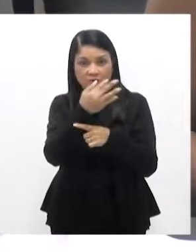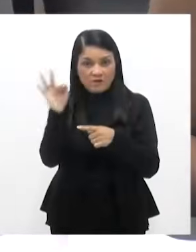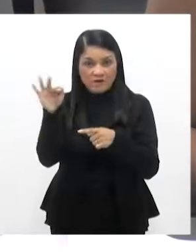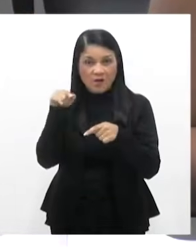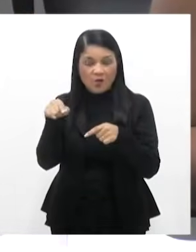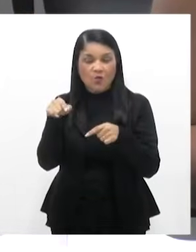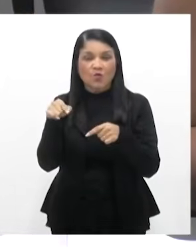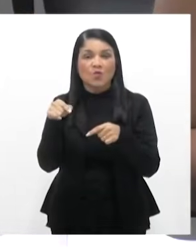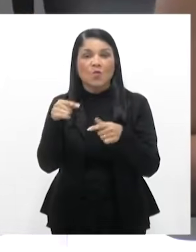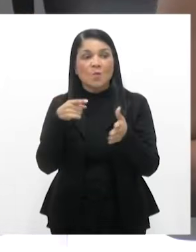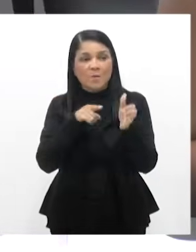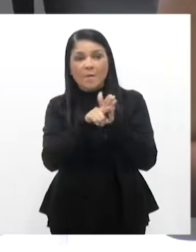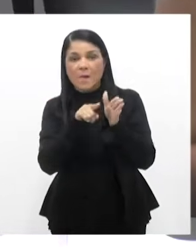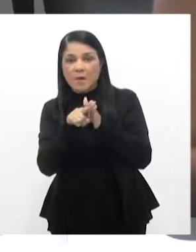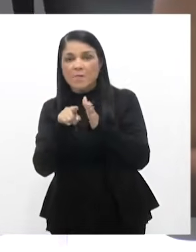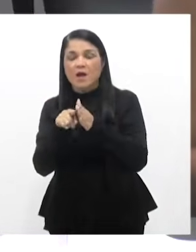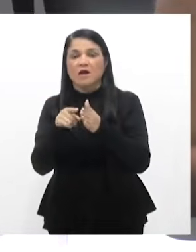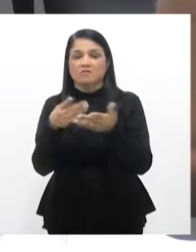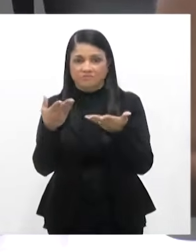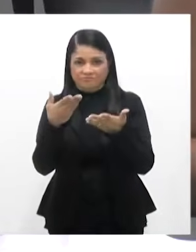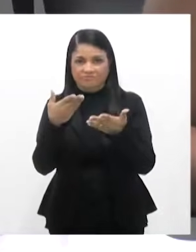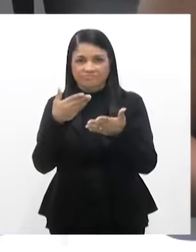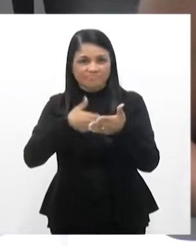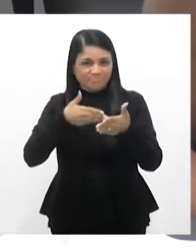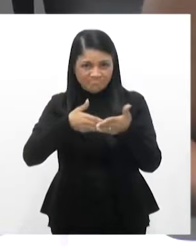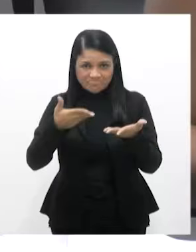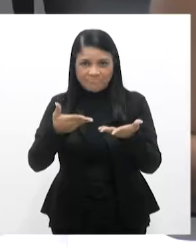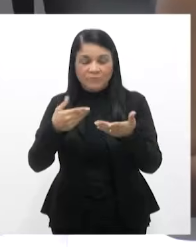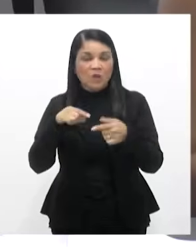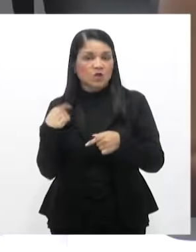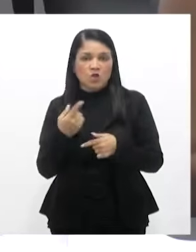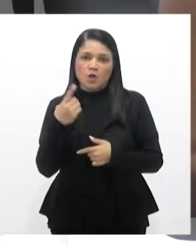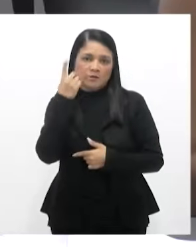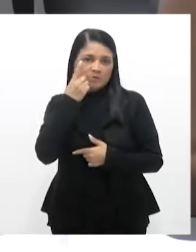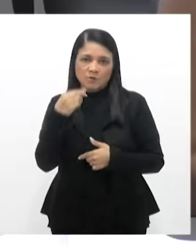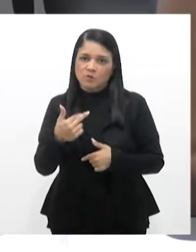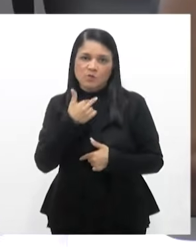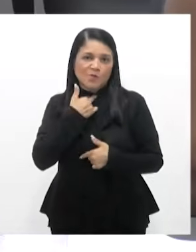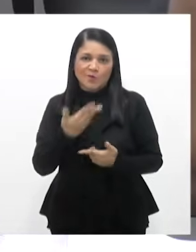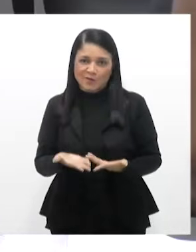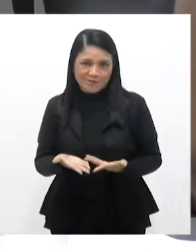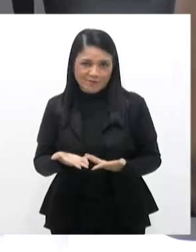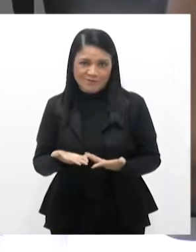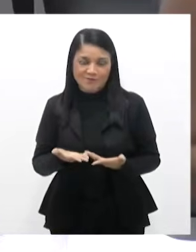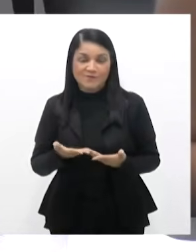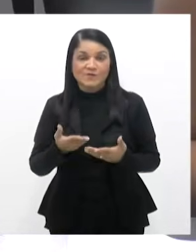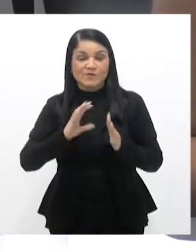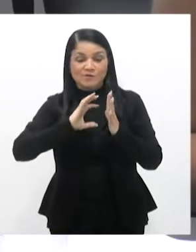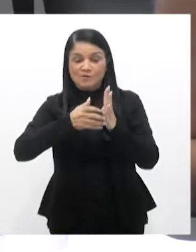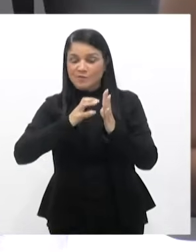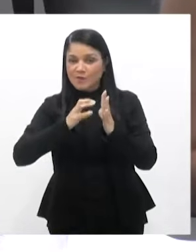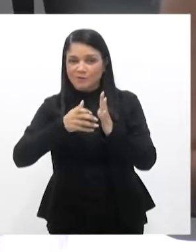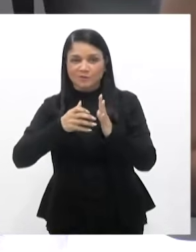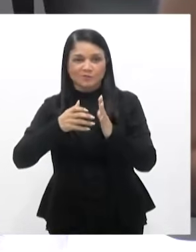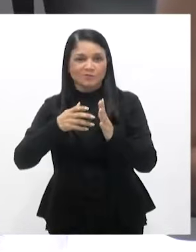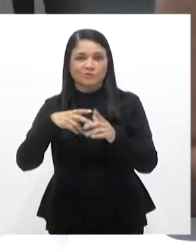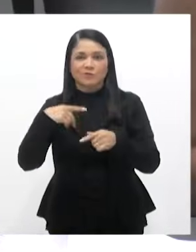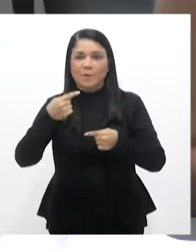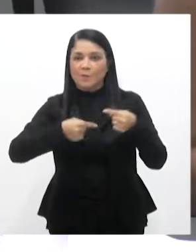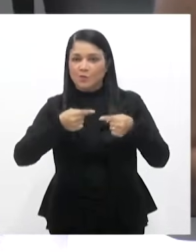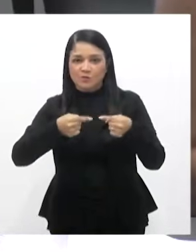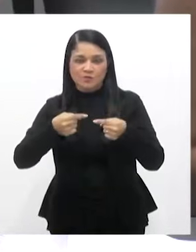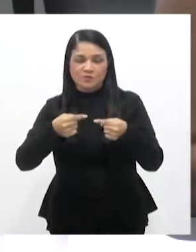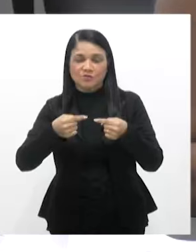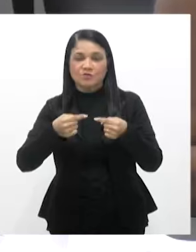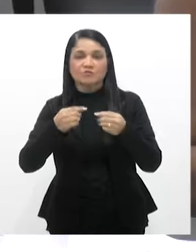Porque nós, deputados, não podemos contestar aqui, né? E os partidos políticos podem fazê-lo